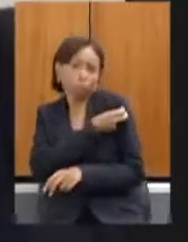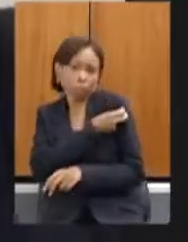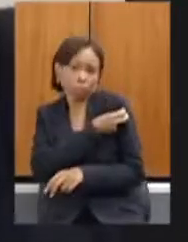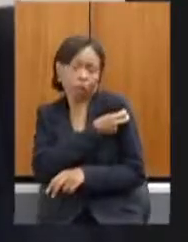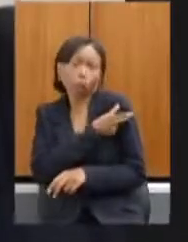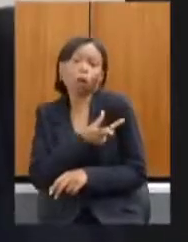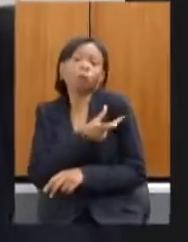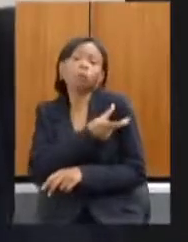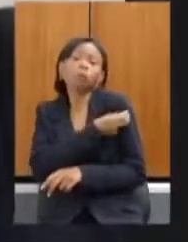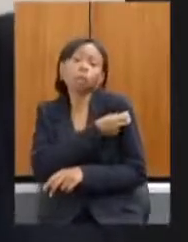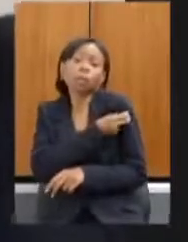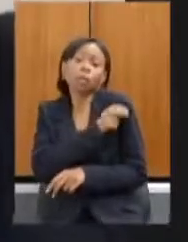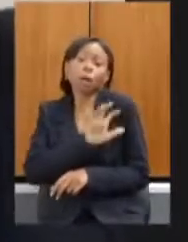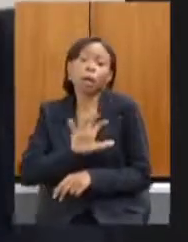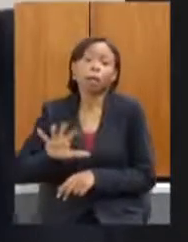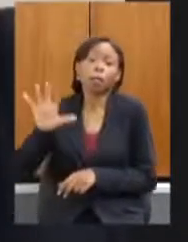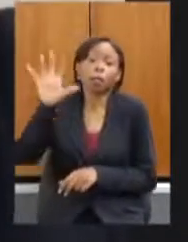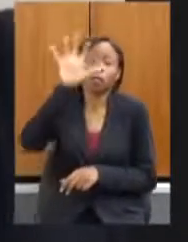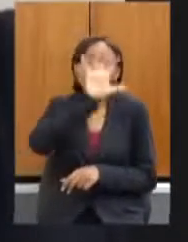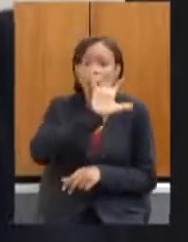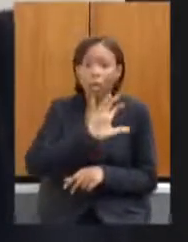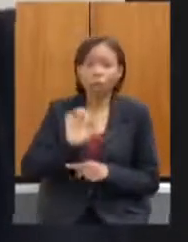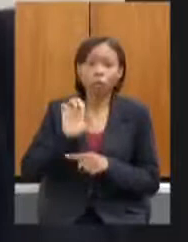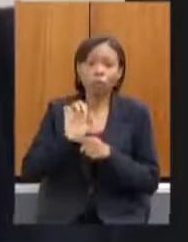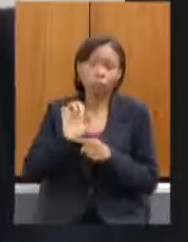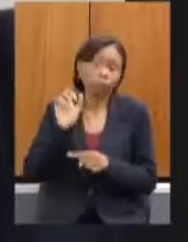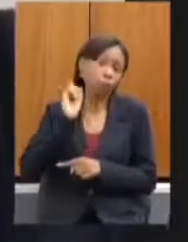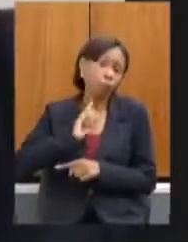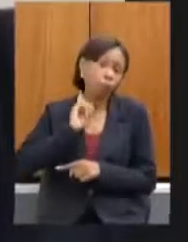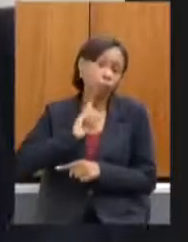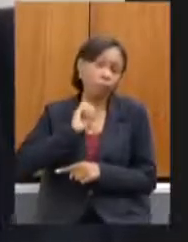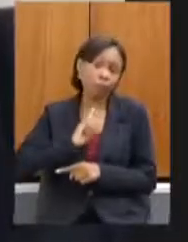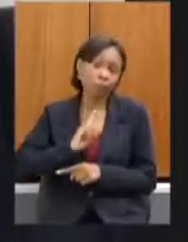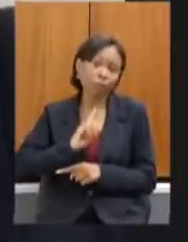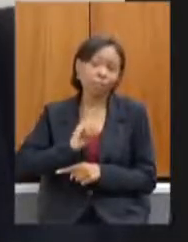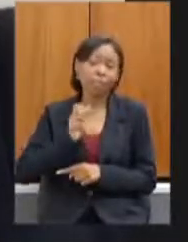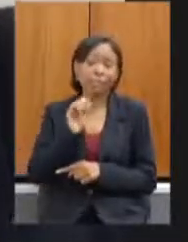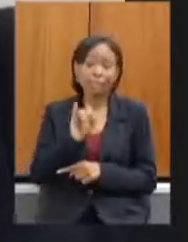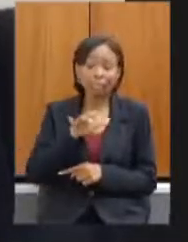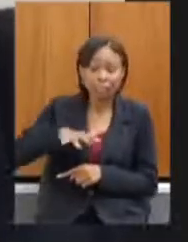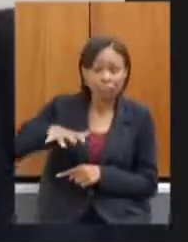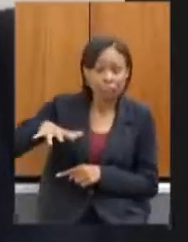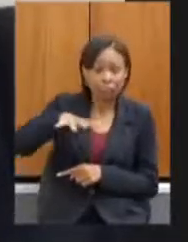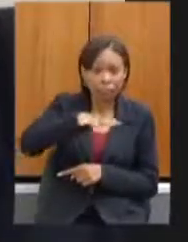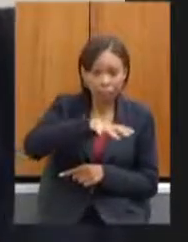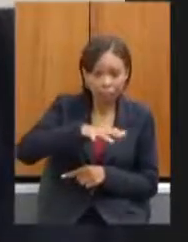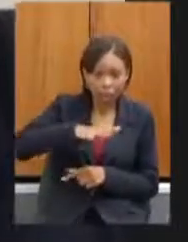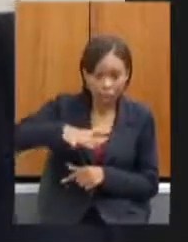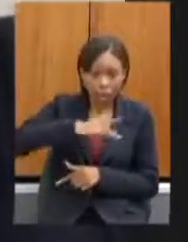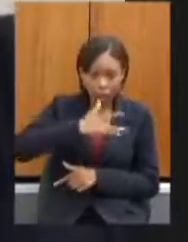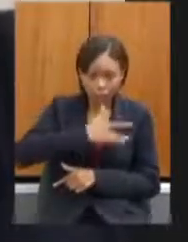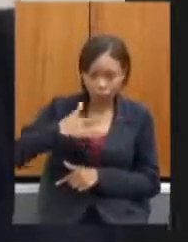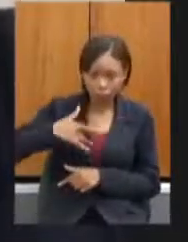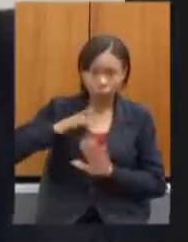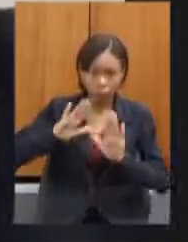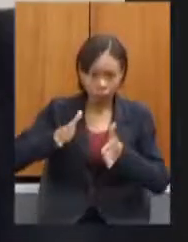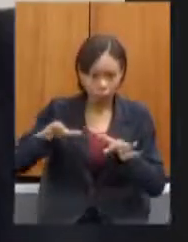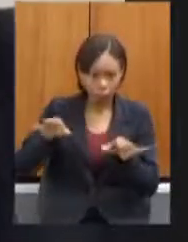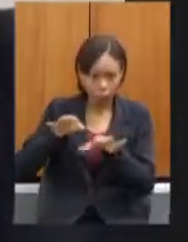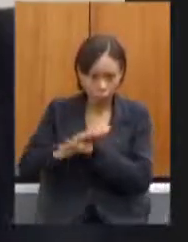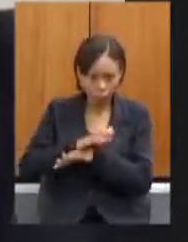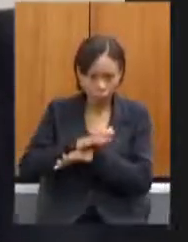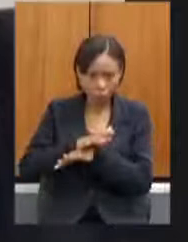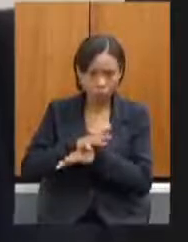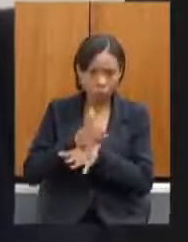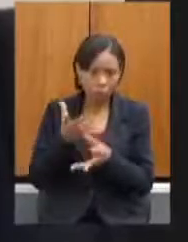vacinas para as regionais para o estado de Minas Gerais esse as regionais são saúde estão Preparadas para